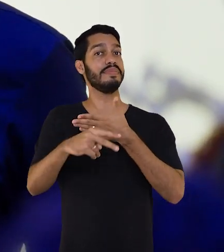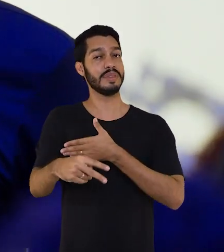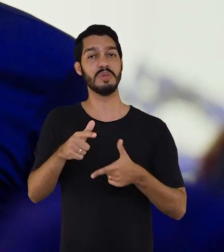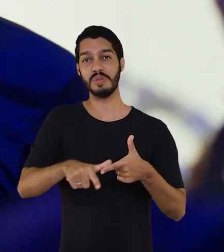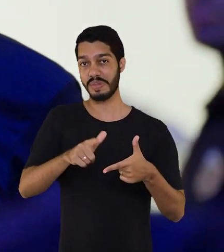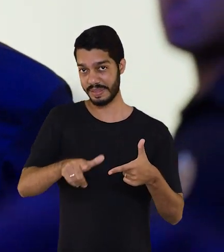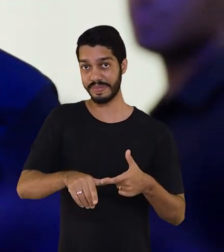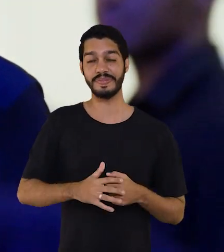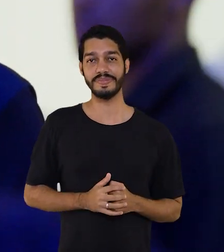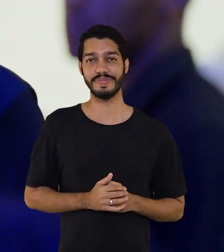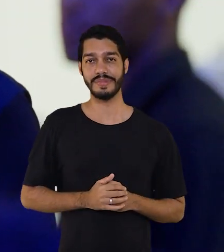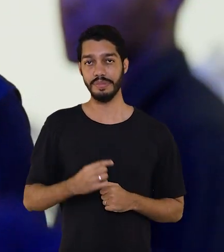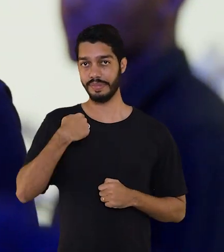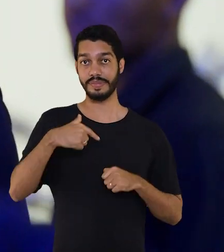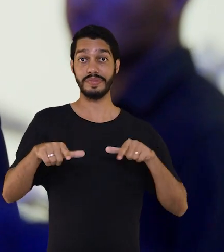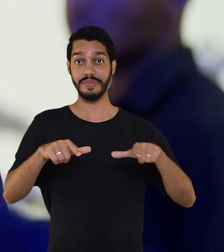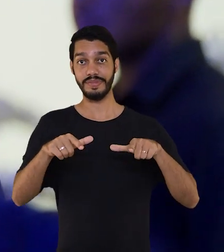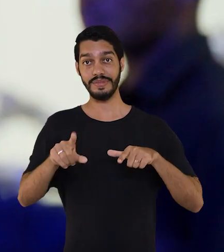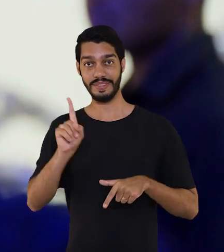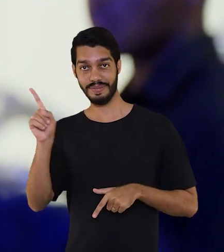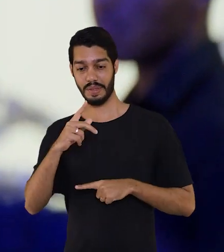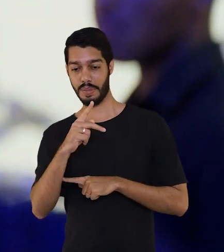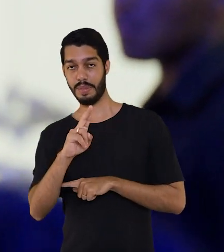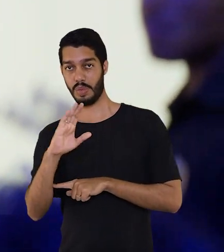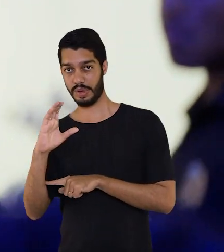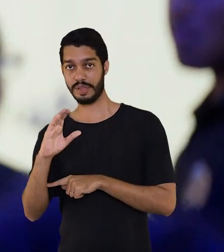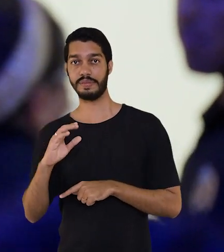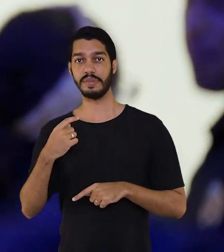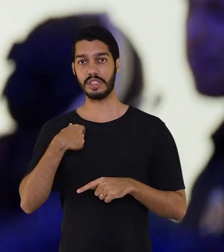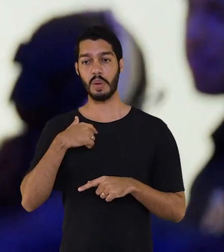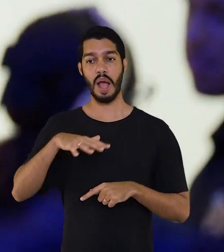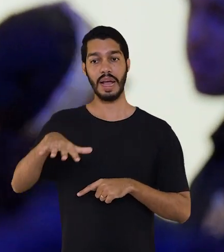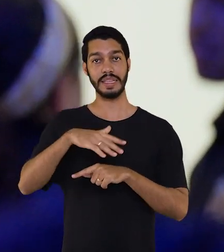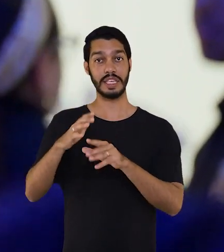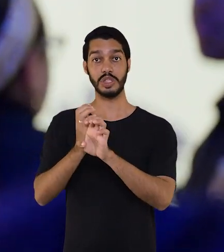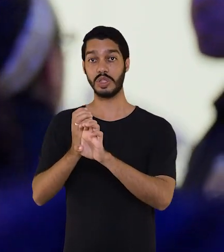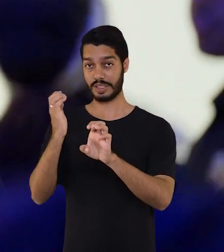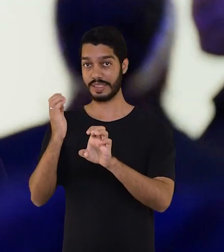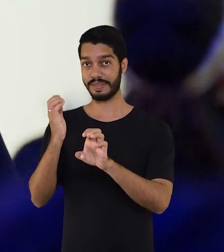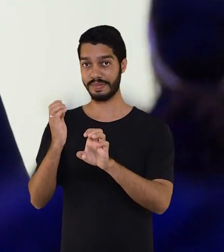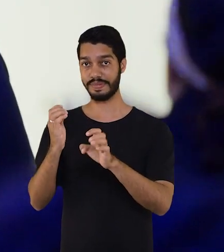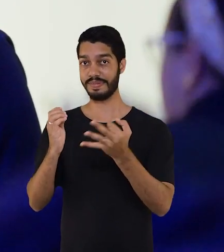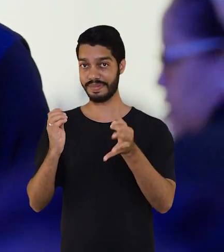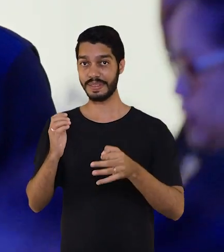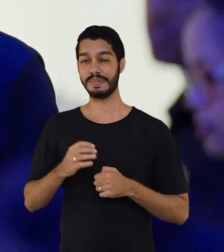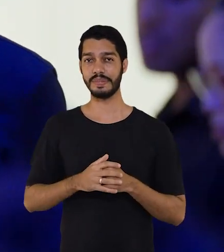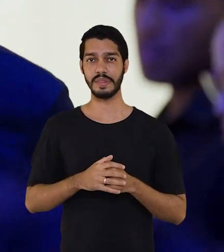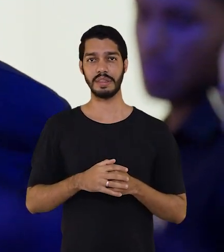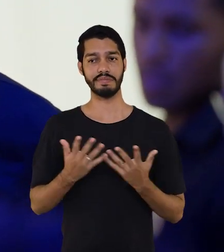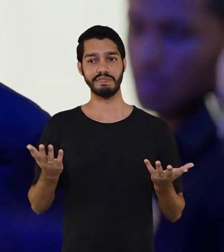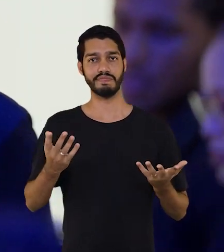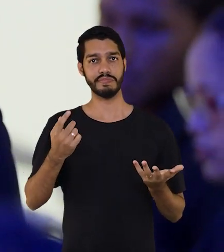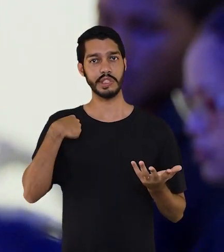problemas. Eu trabalho lá na PUC, sou da engenharia.